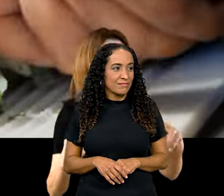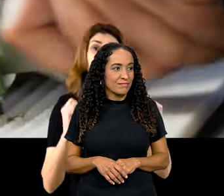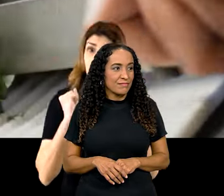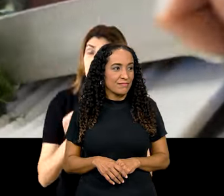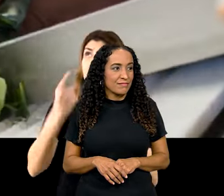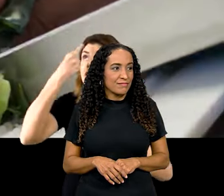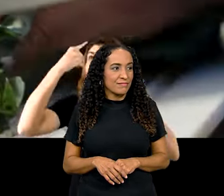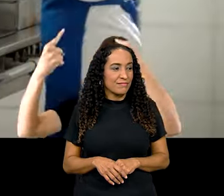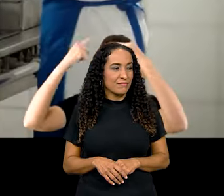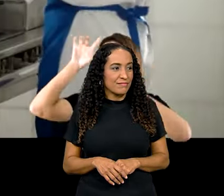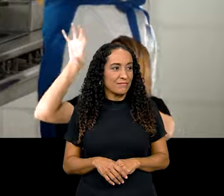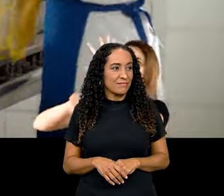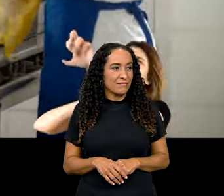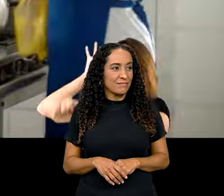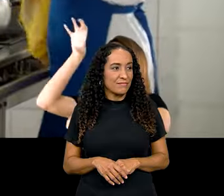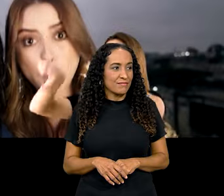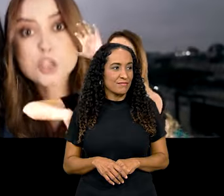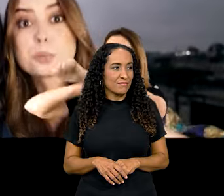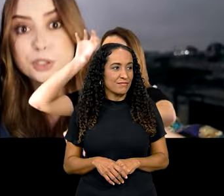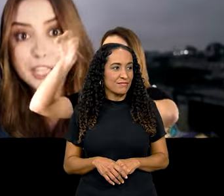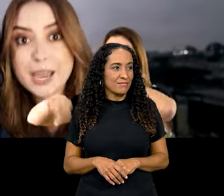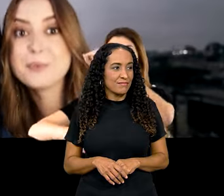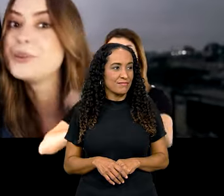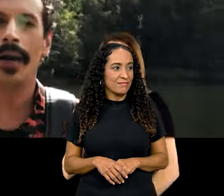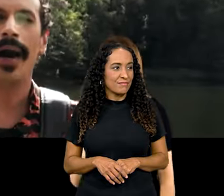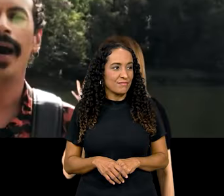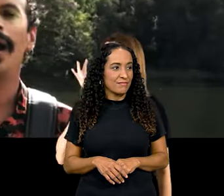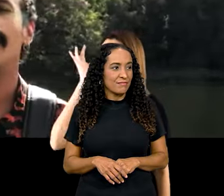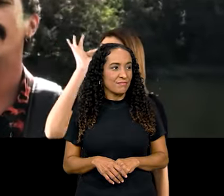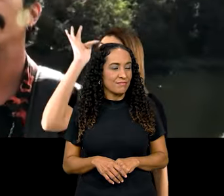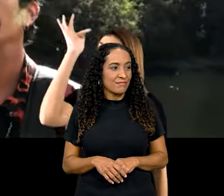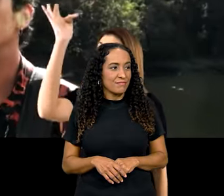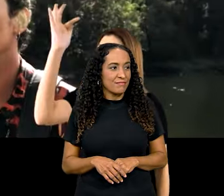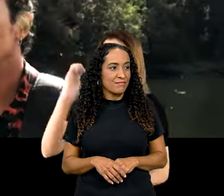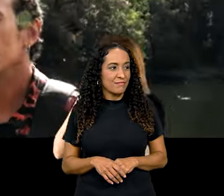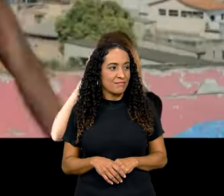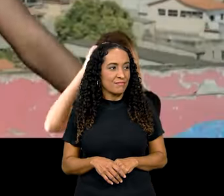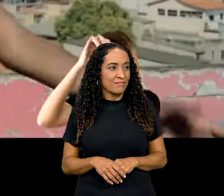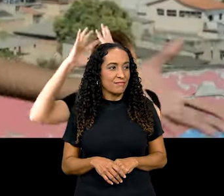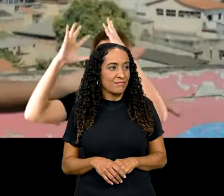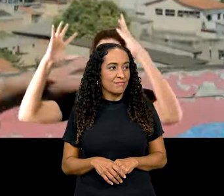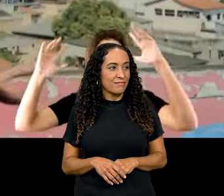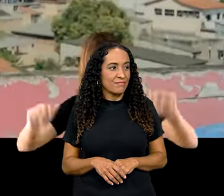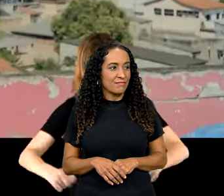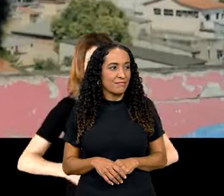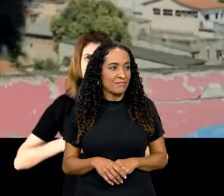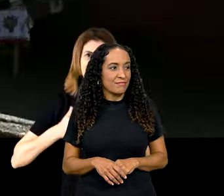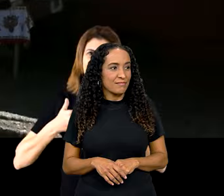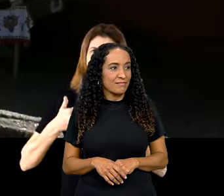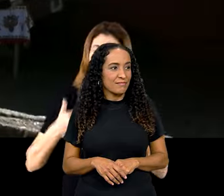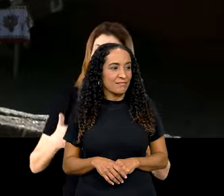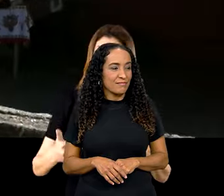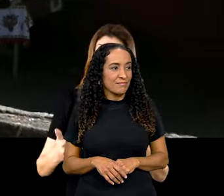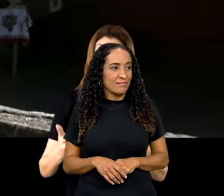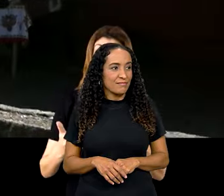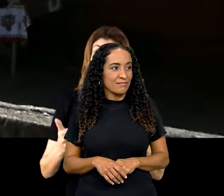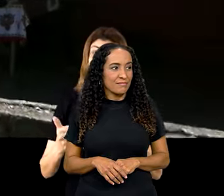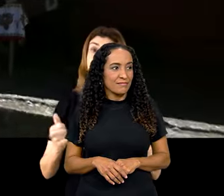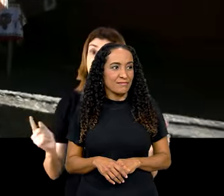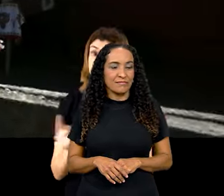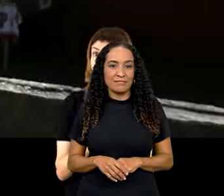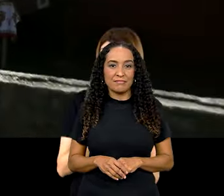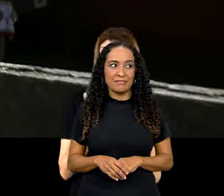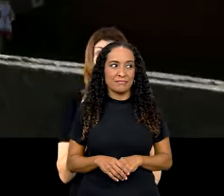Nós podemos tud nós podemos mais vamos lá fazer o que